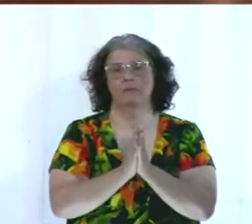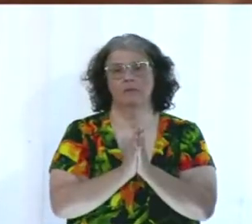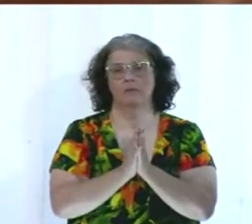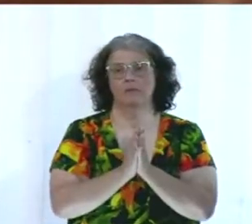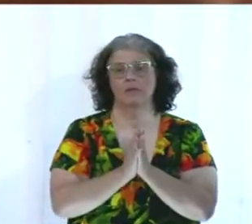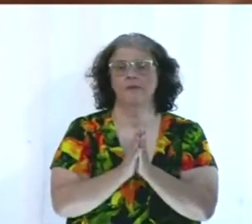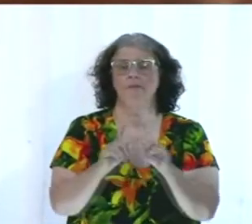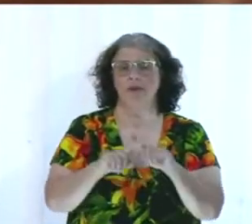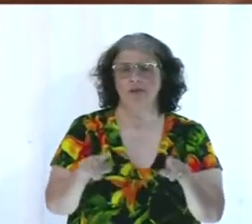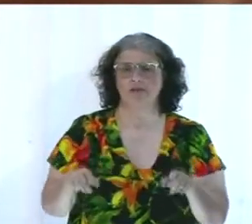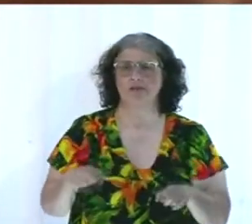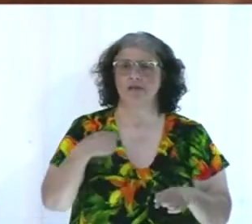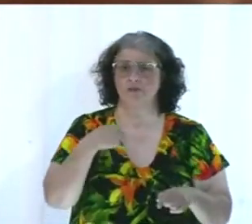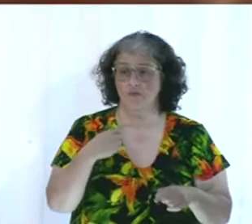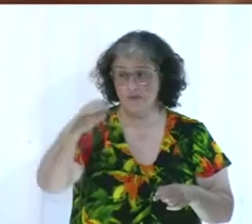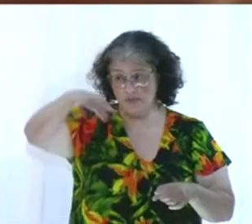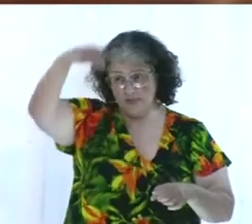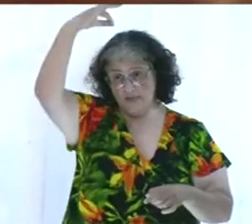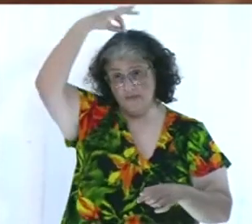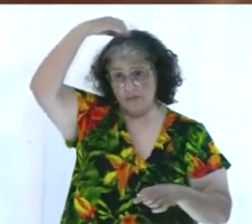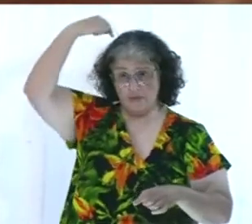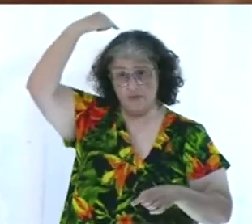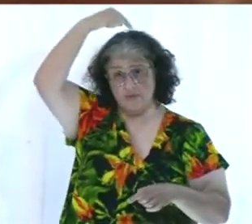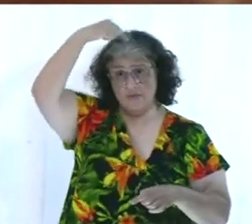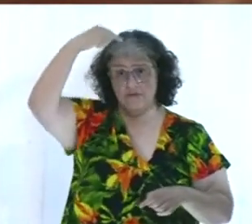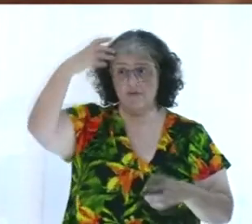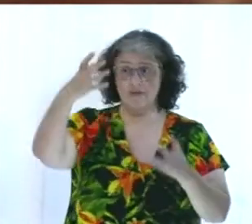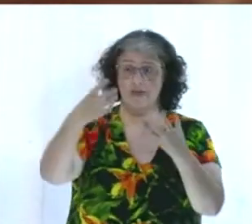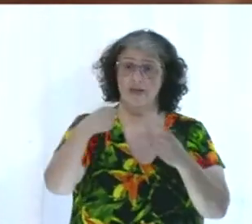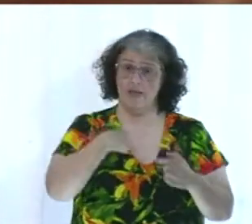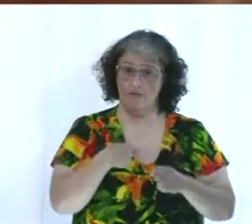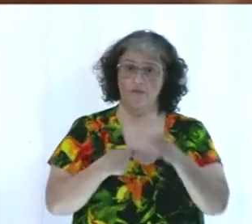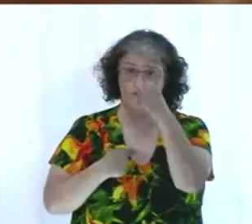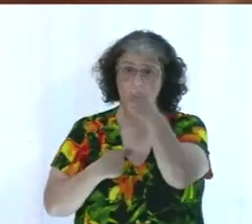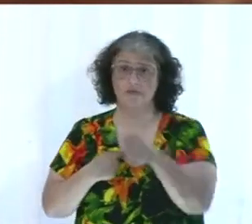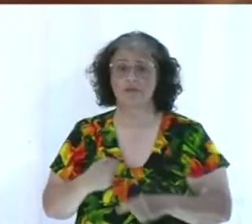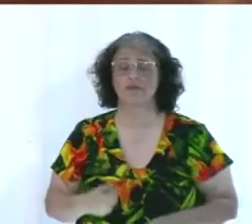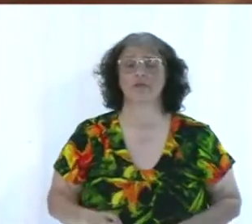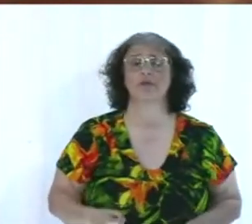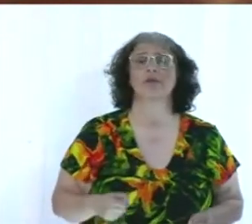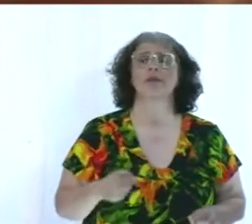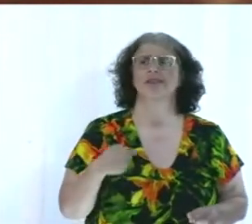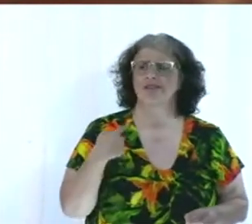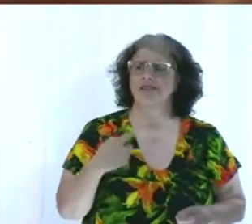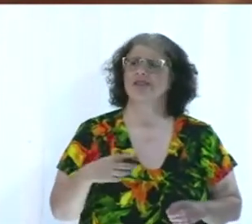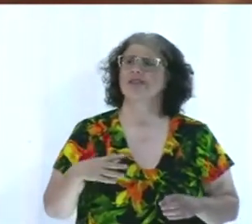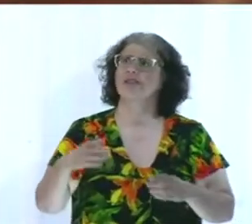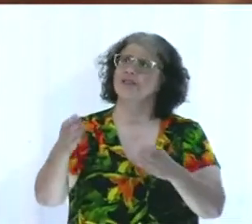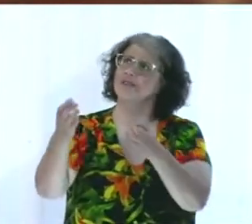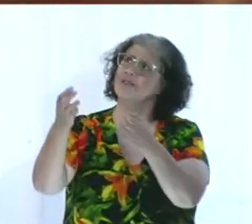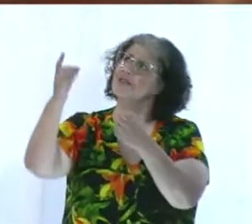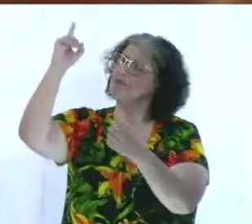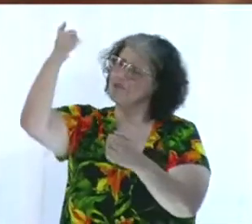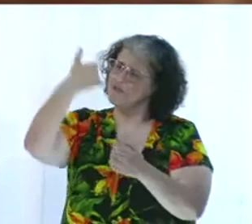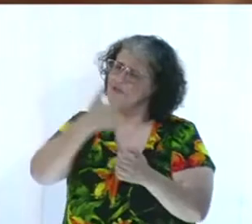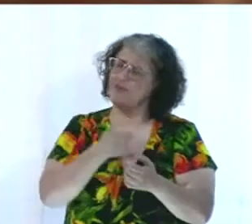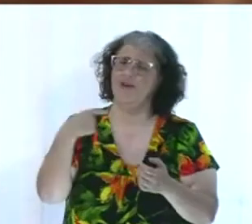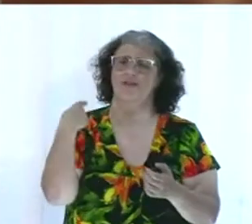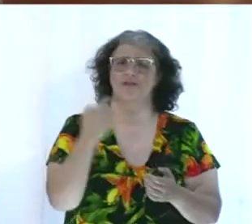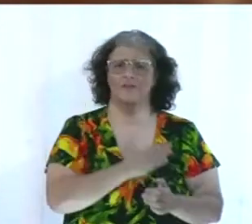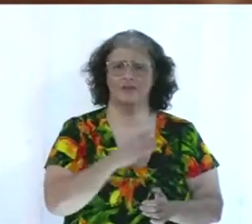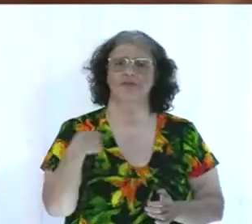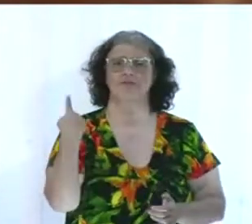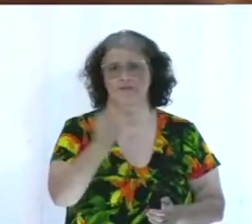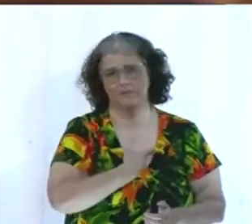Santo de Deus quer que eu e você entendamos através da palavra que está sendo aplicada no nosso coração, é que essa mensagem é uma mensagem